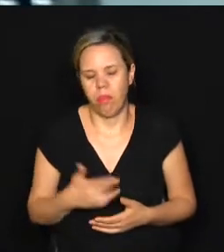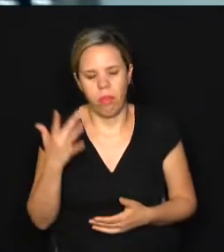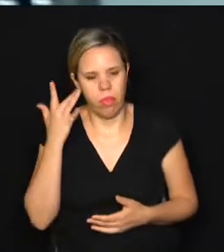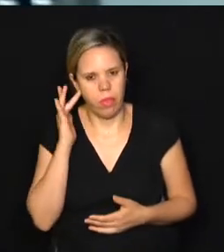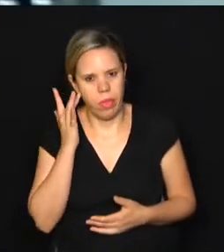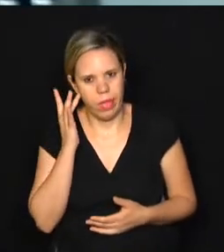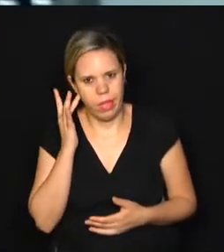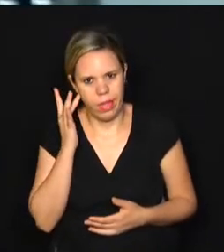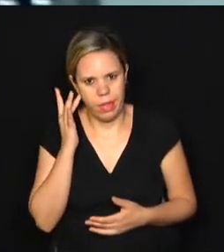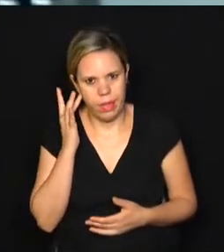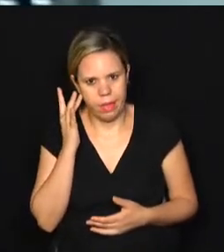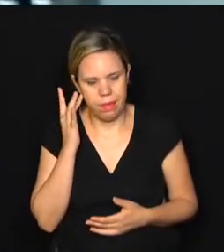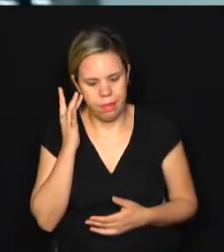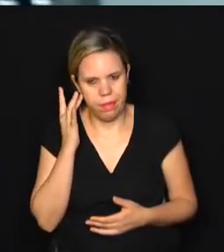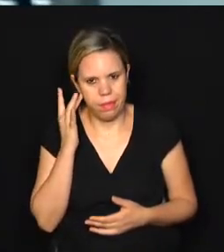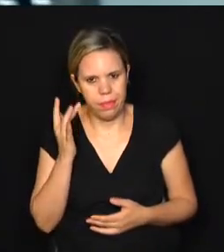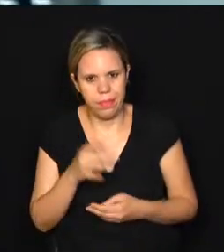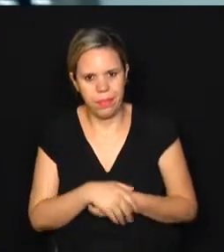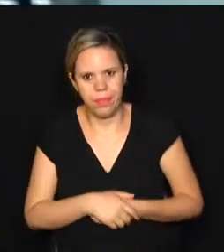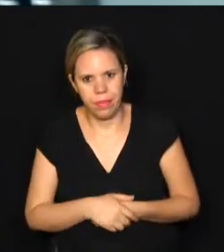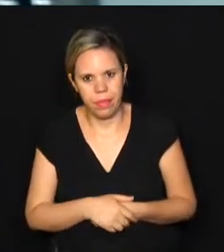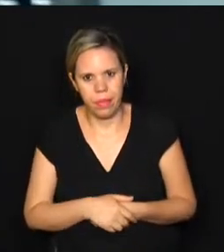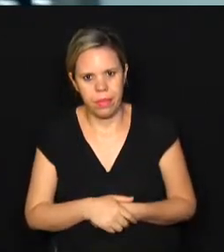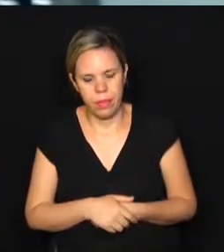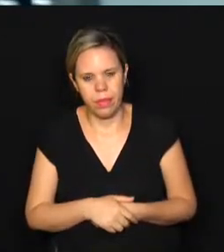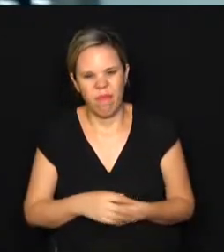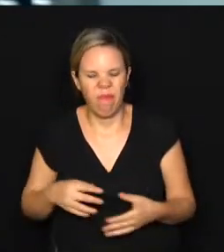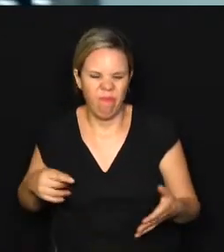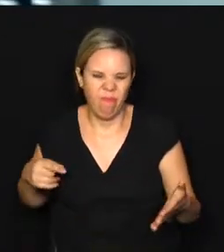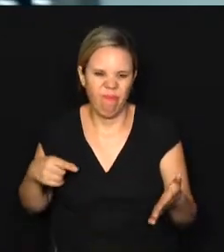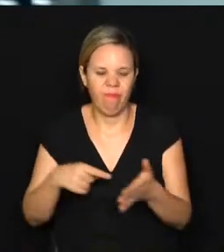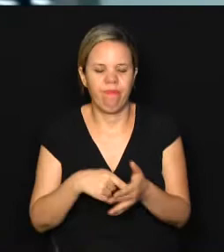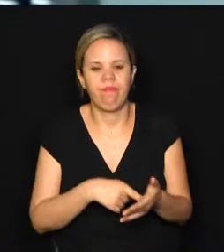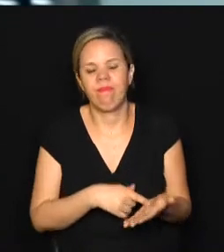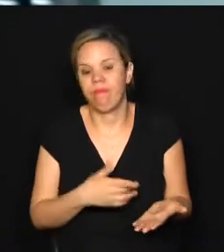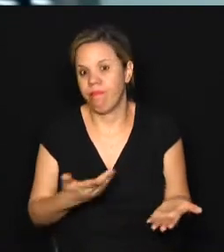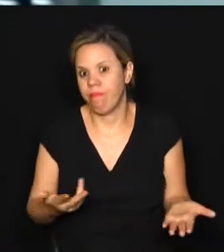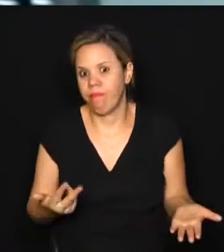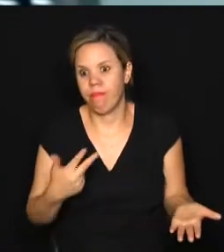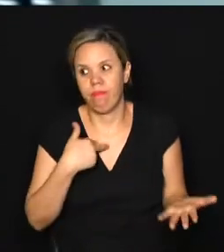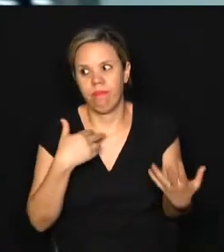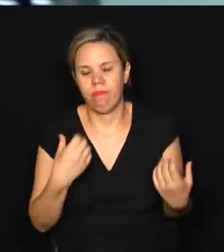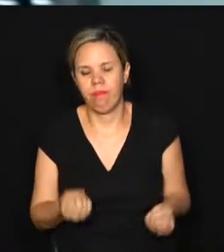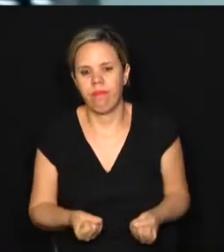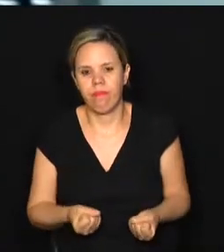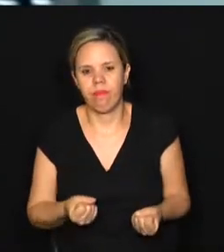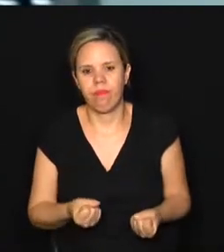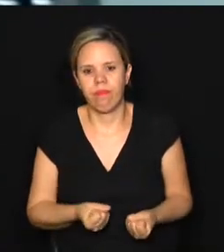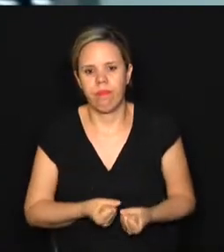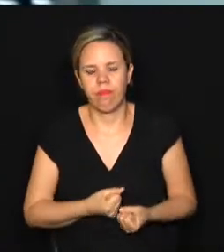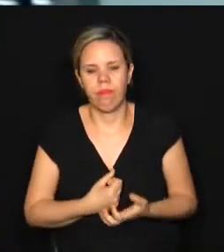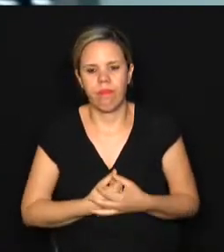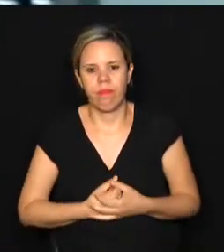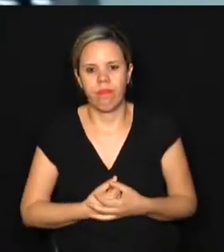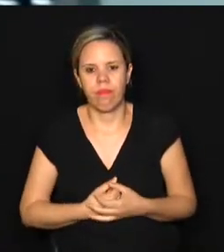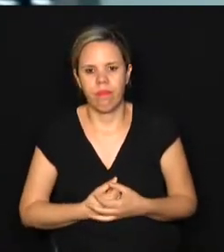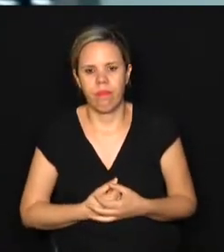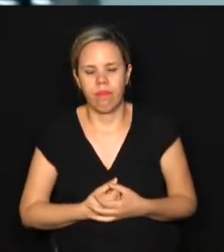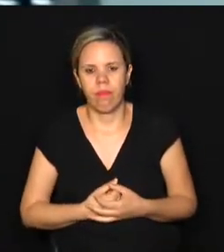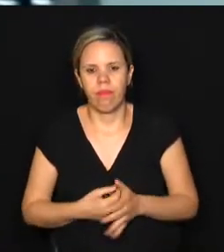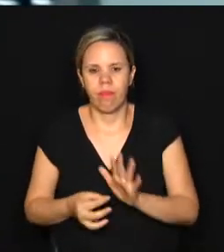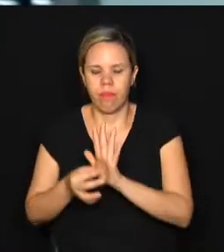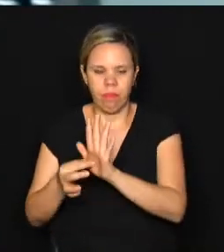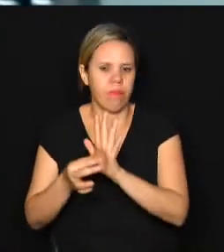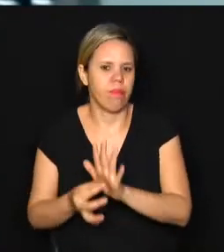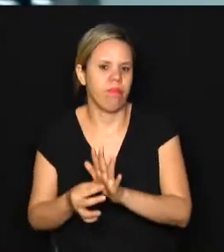considero assim, motivo de denúncia, sabe? A gente, com essa manifestação do